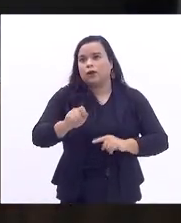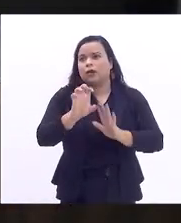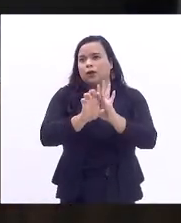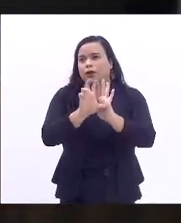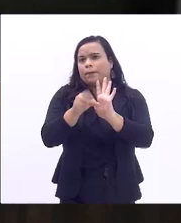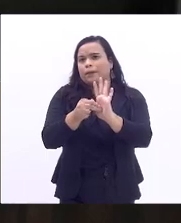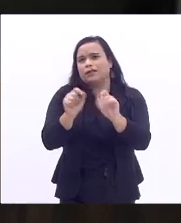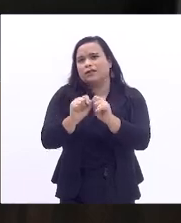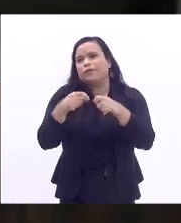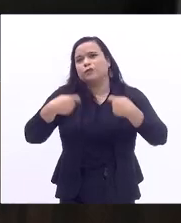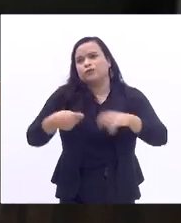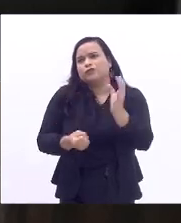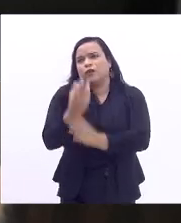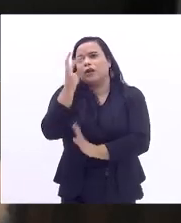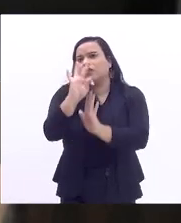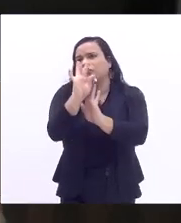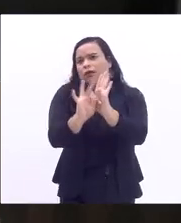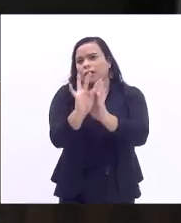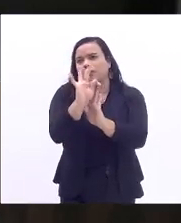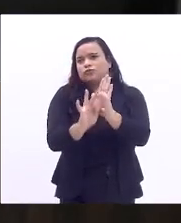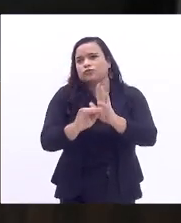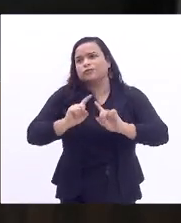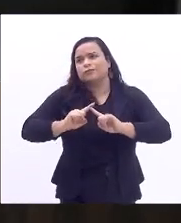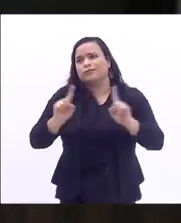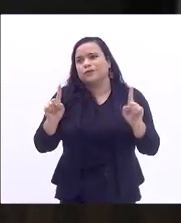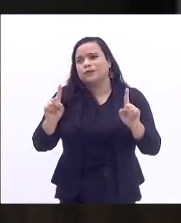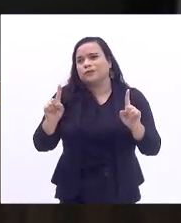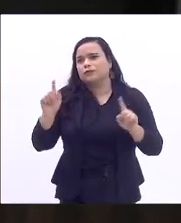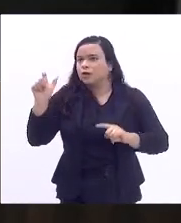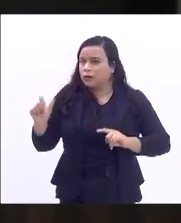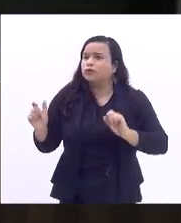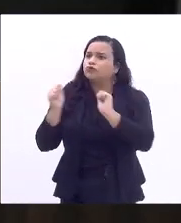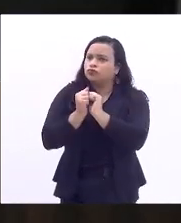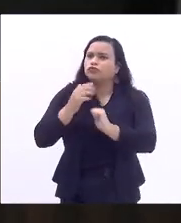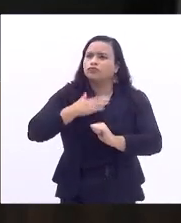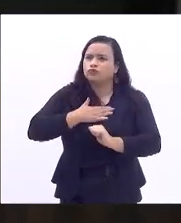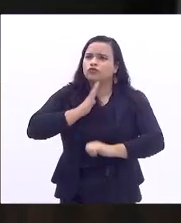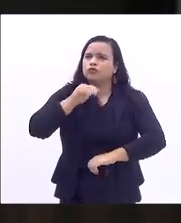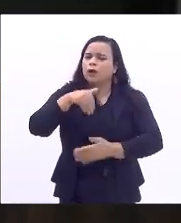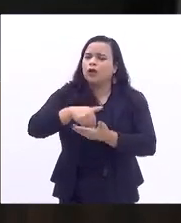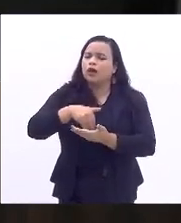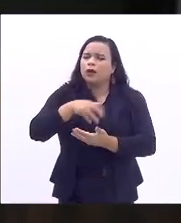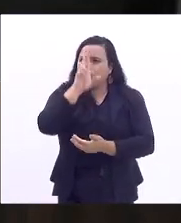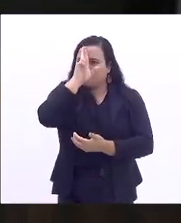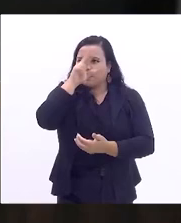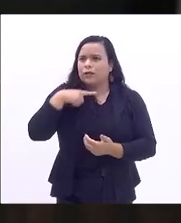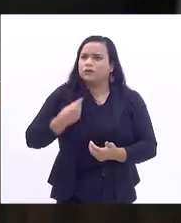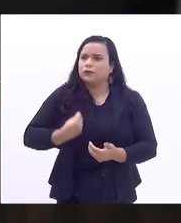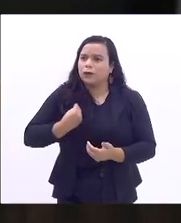gente podia construir um texto Já é mano é teve comigo inclusive até meio-dia